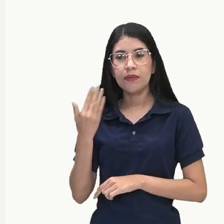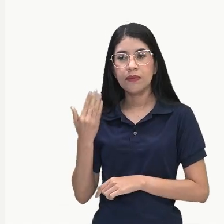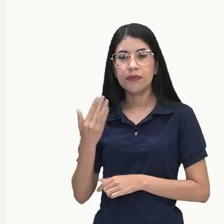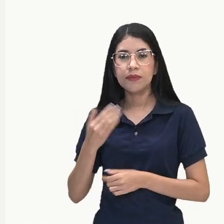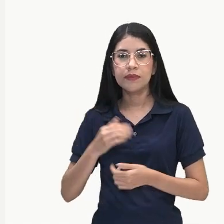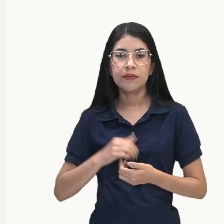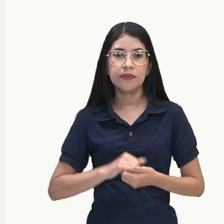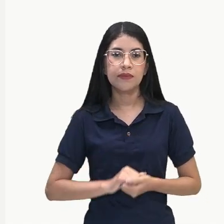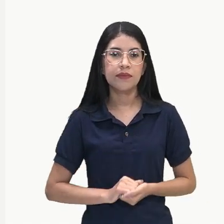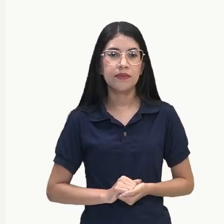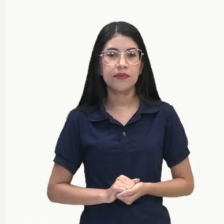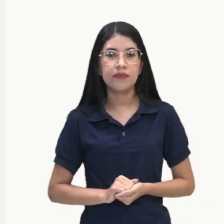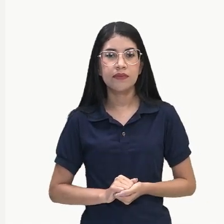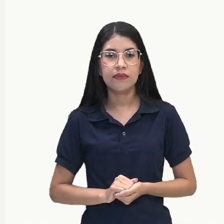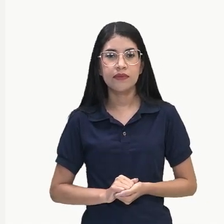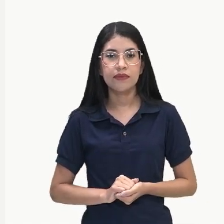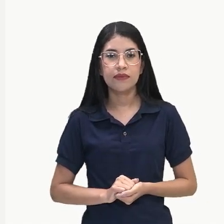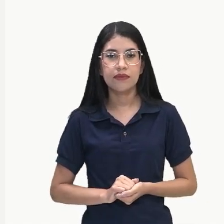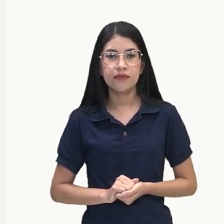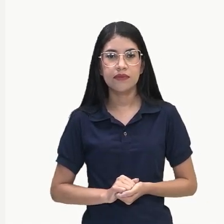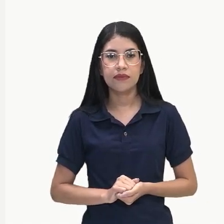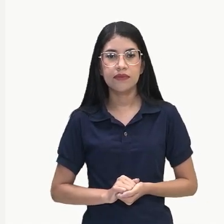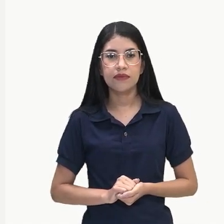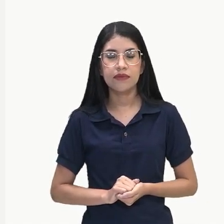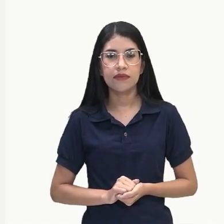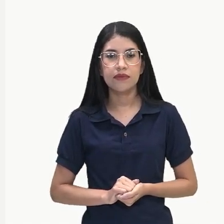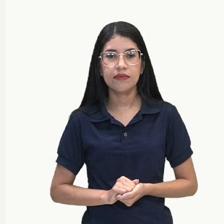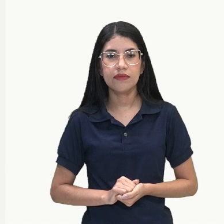Porque faltou a letra E aí. Continuando.